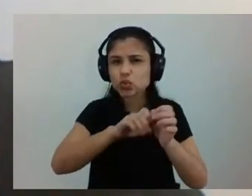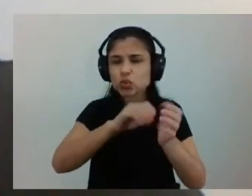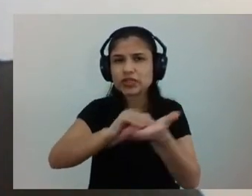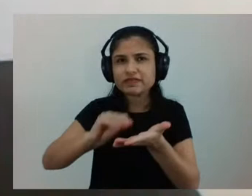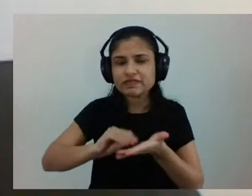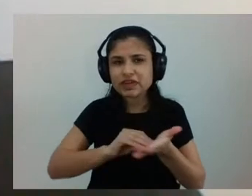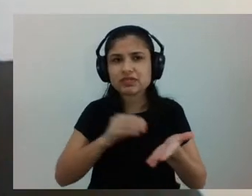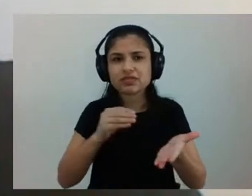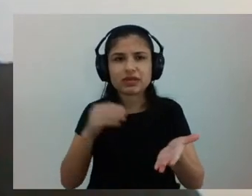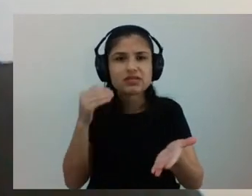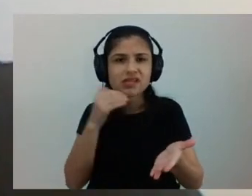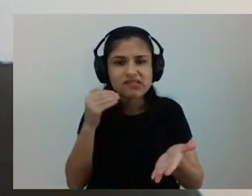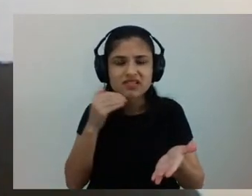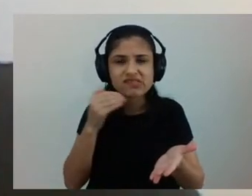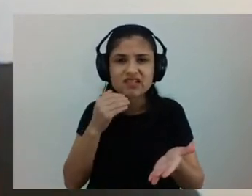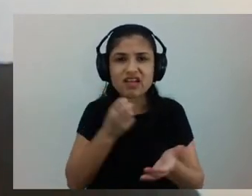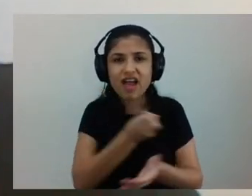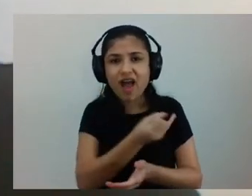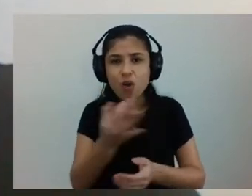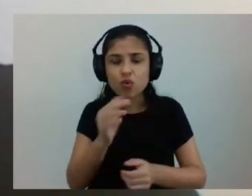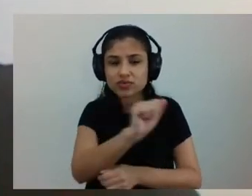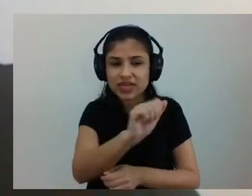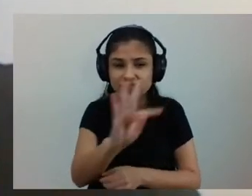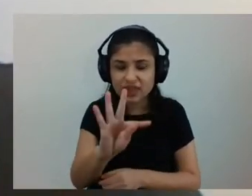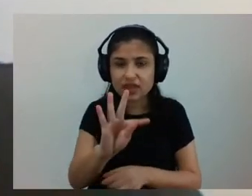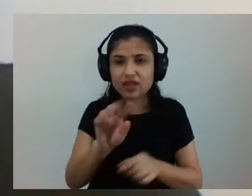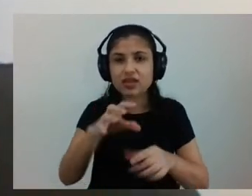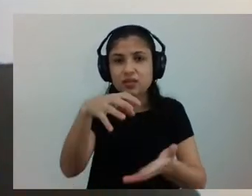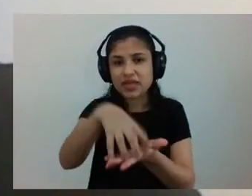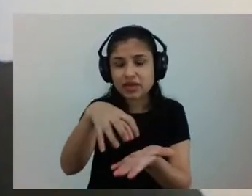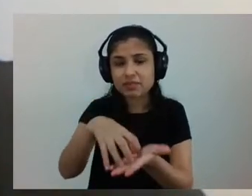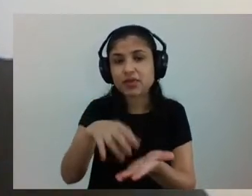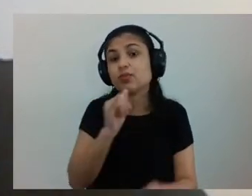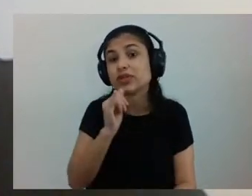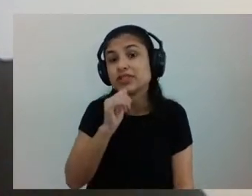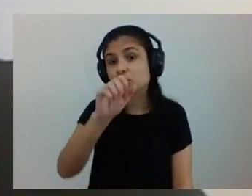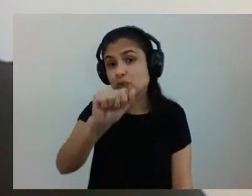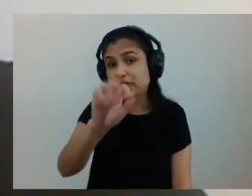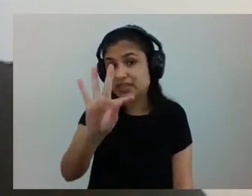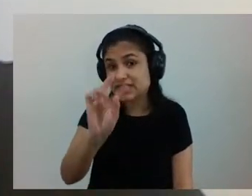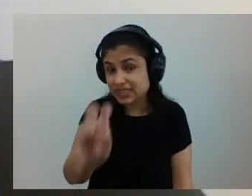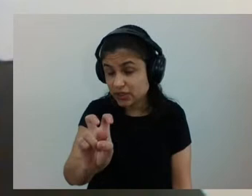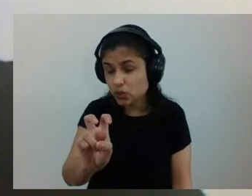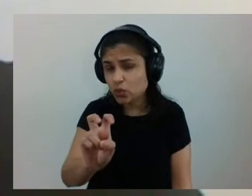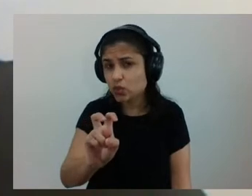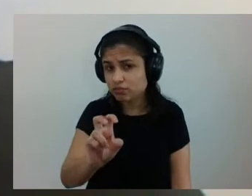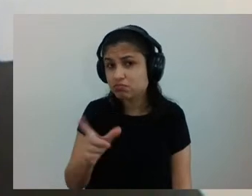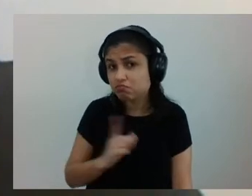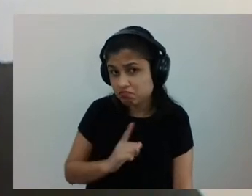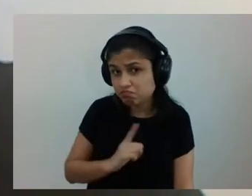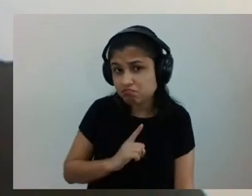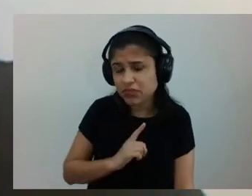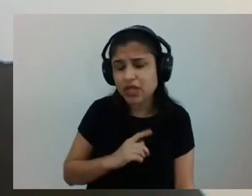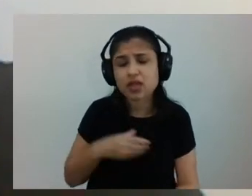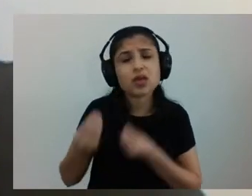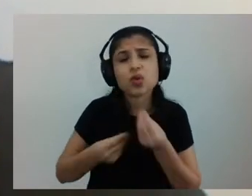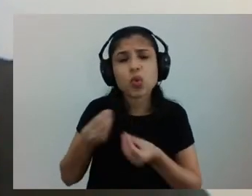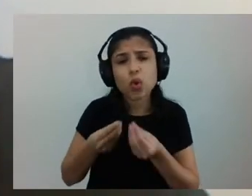ATs, departamentos, como, por exemplo, o AT5? Se sim, como e através de qual